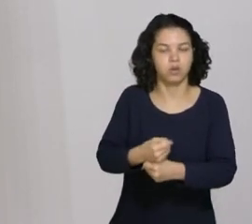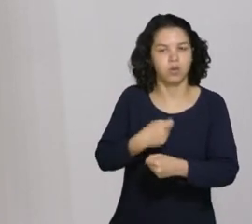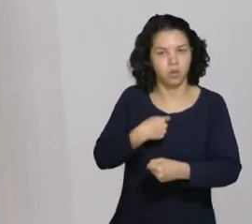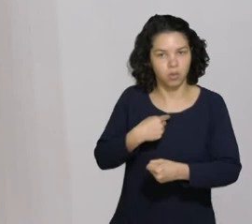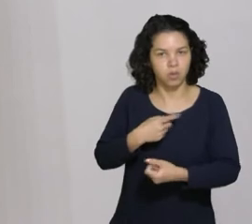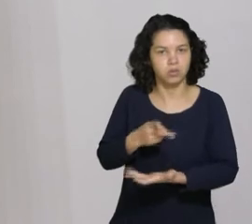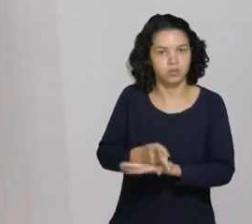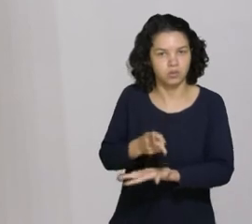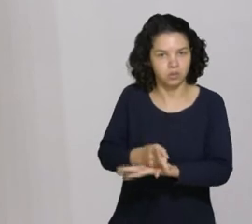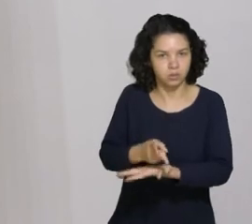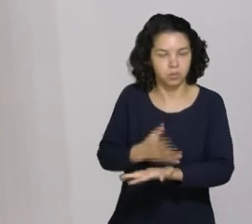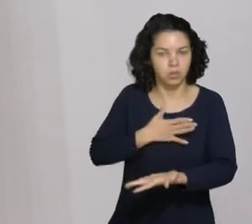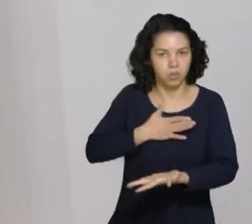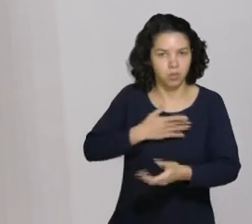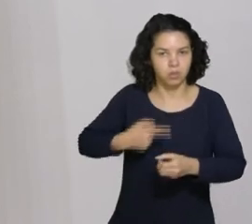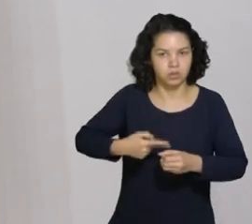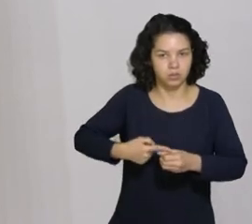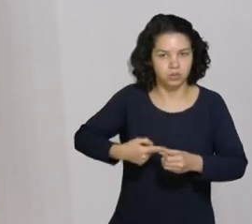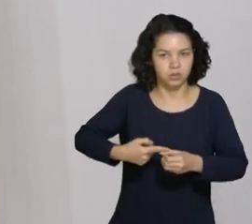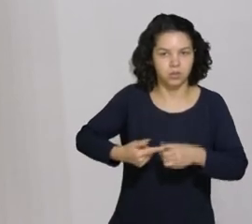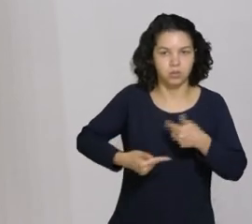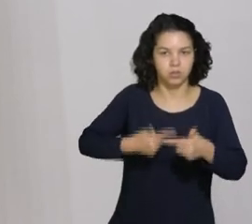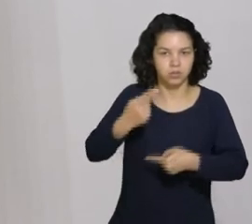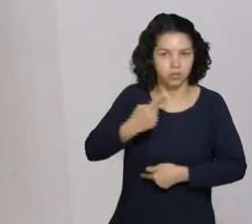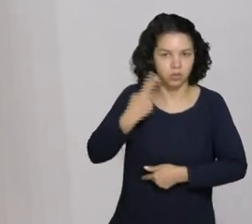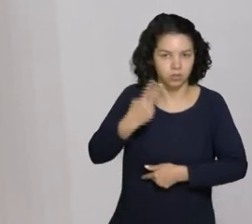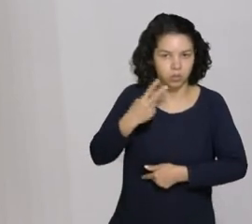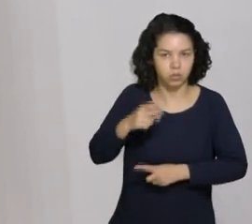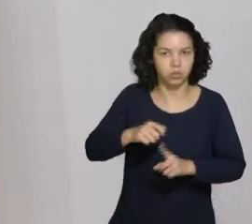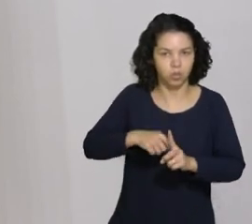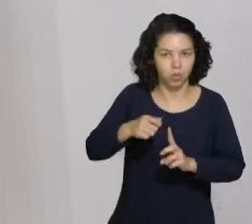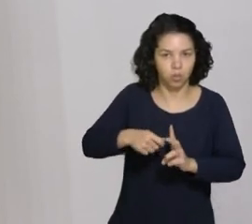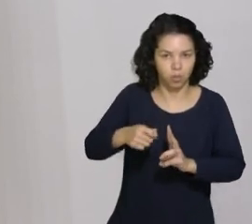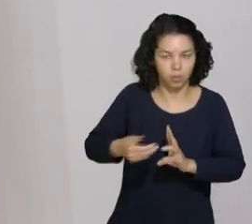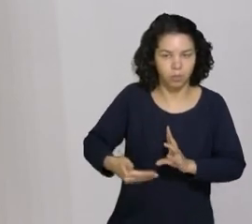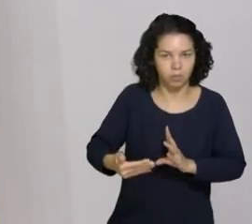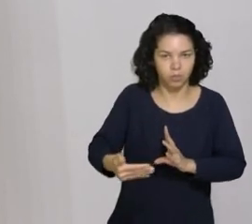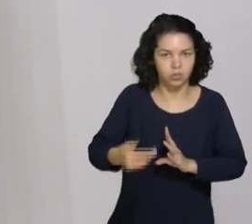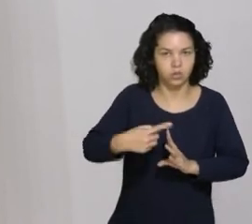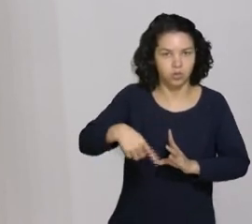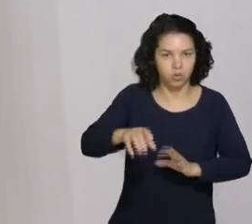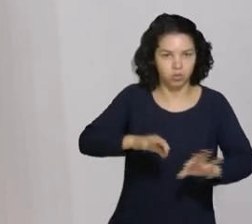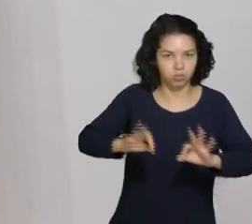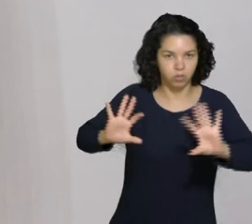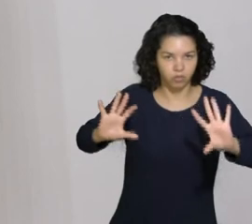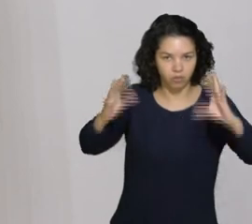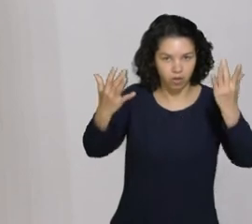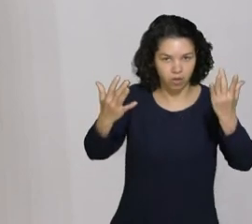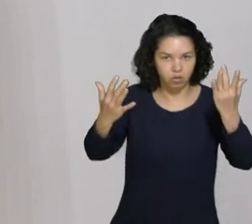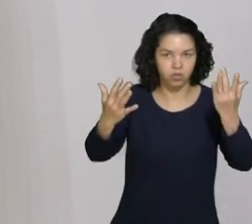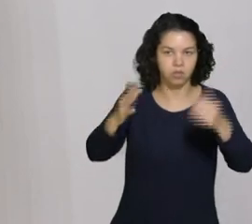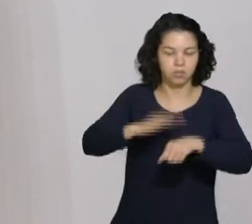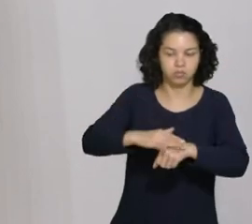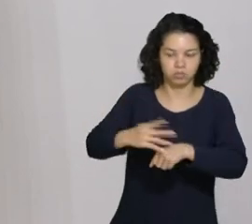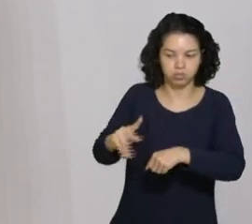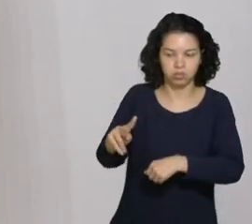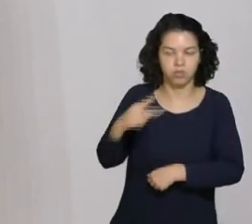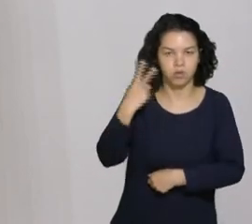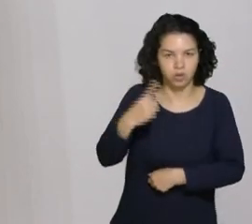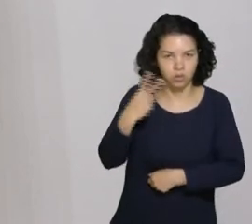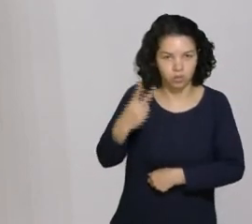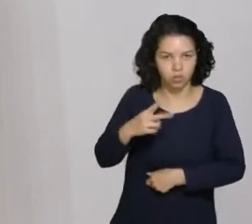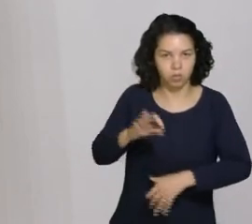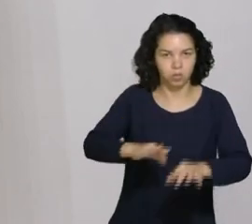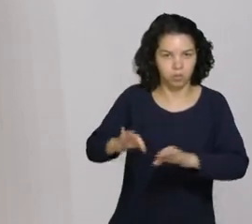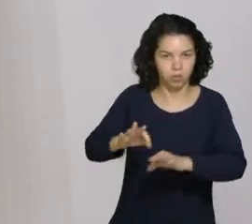e meu Município quando o vereador todo mês nós temos uma festa feita por um vereador e todos com